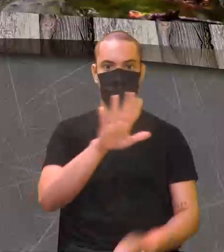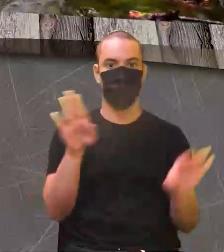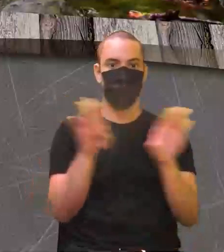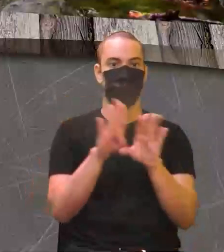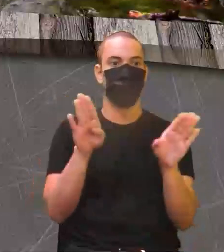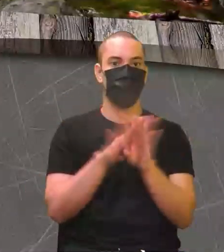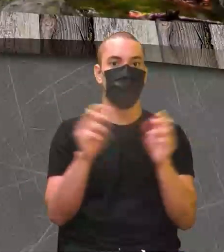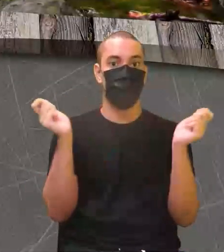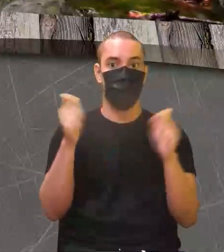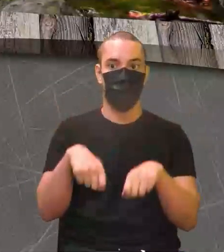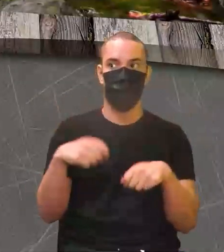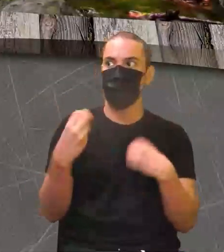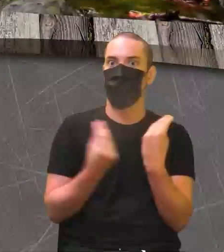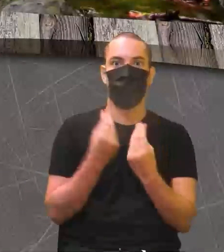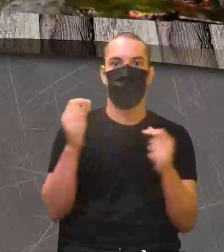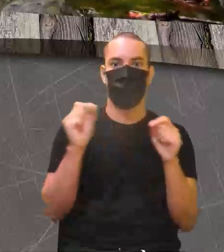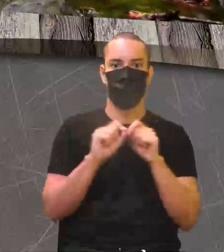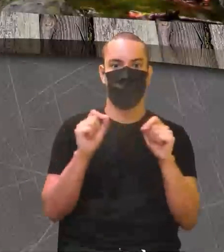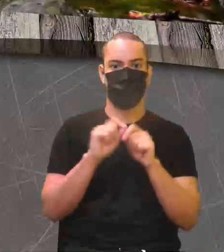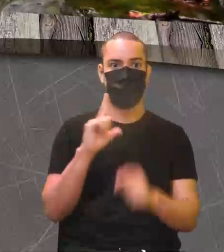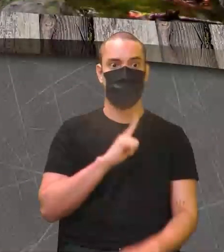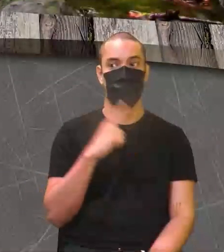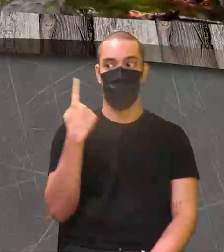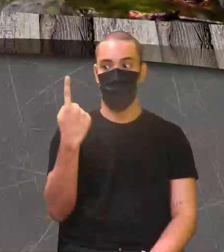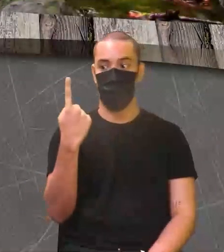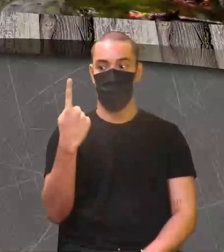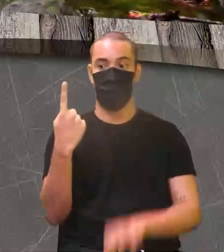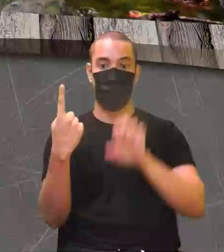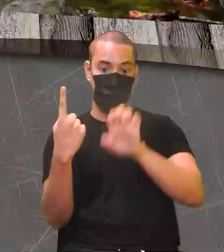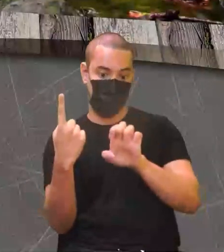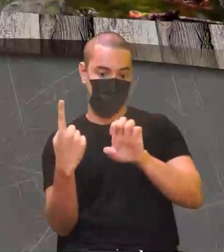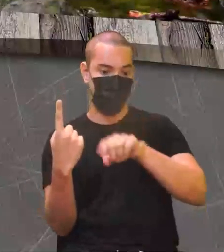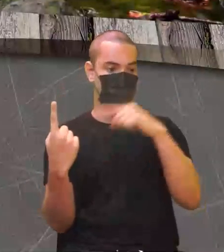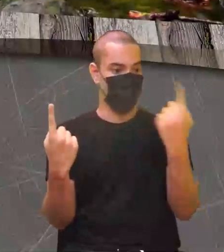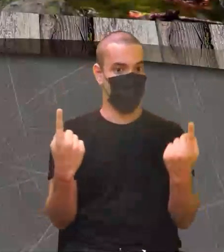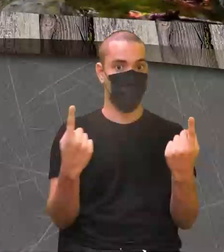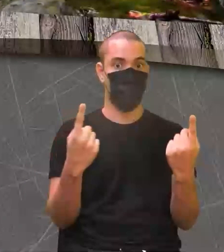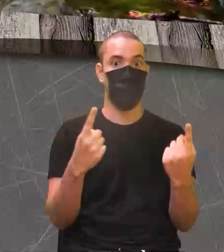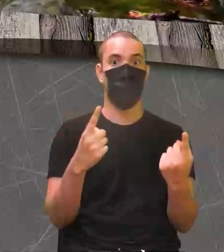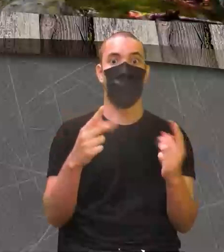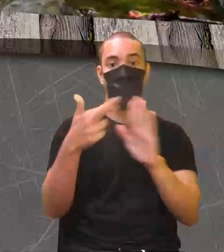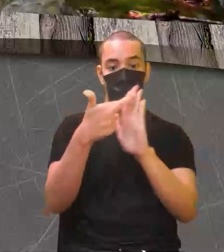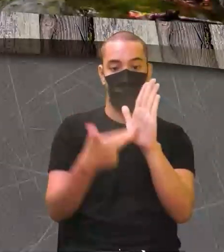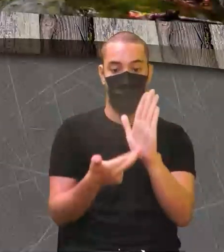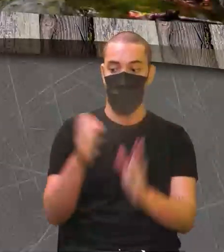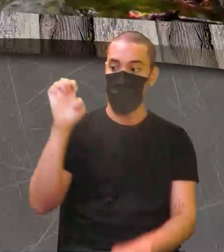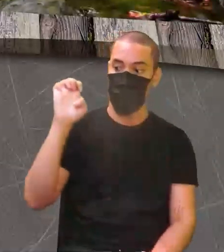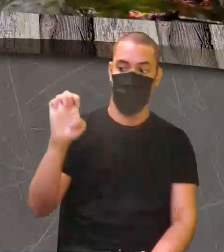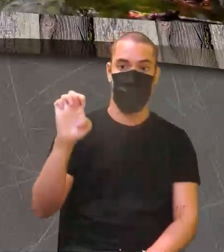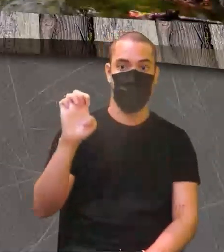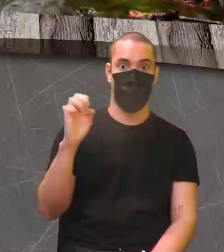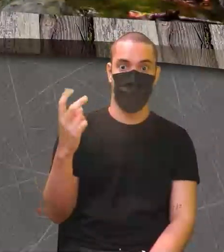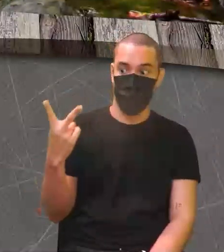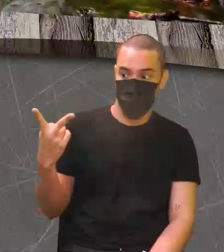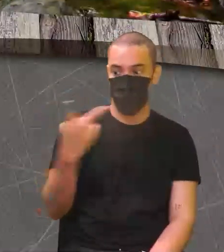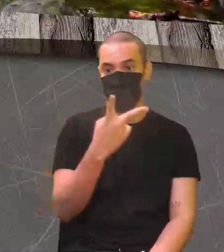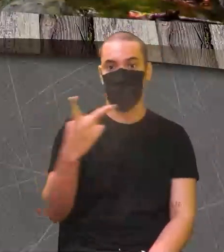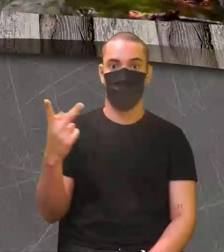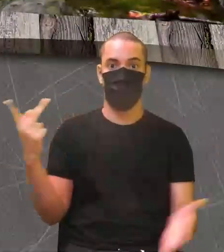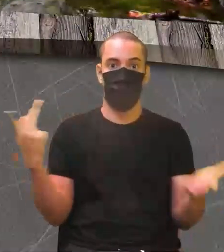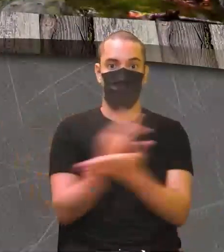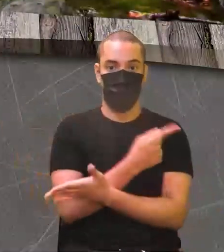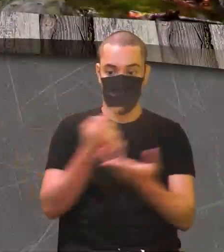característica recessiva. Então, se eu tenho um e outro, eu estou usando a regra do E, tá? Os dois eventos